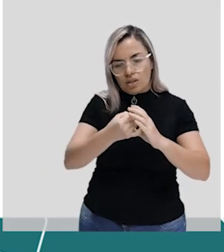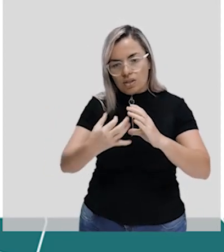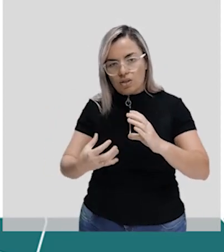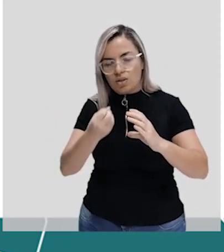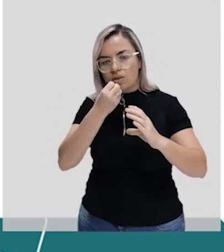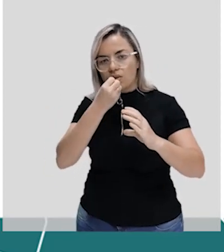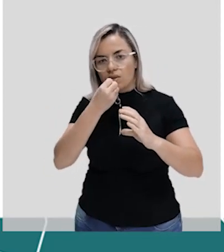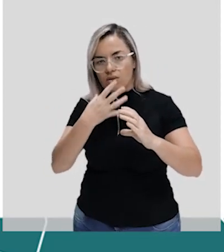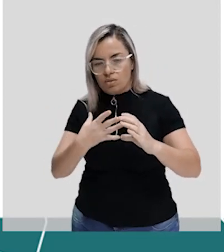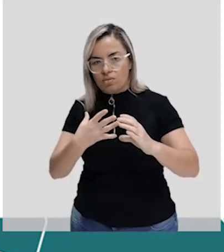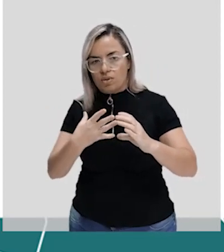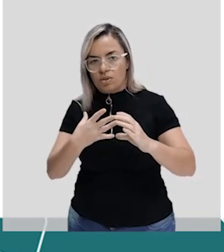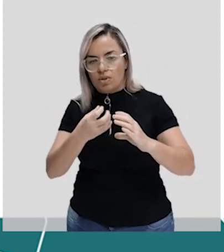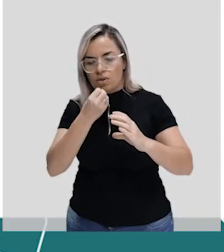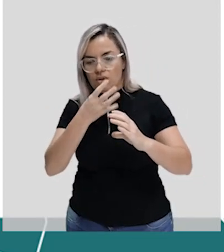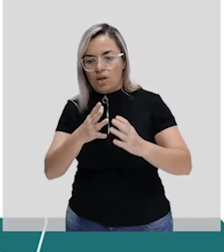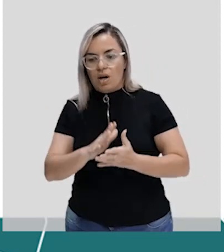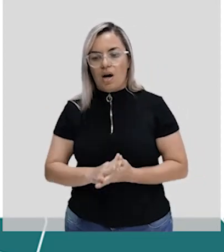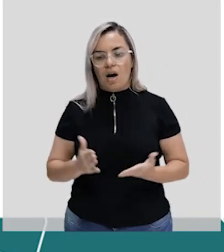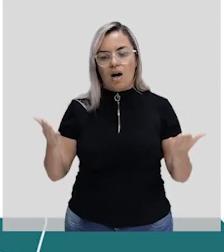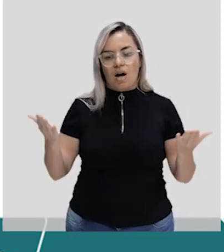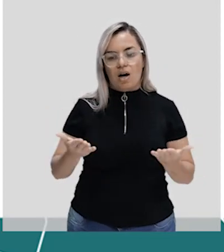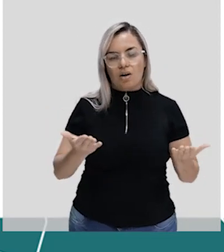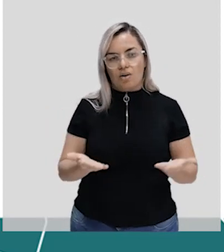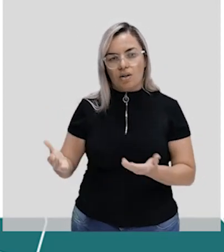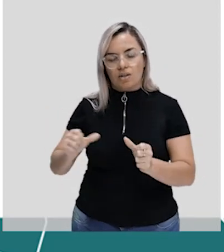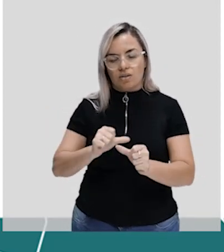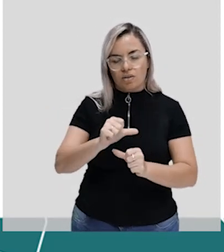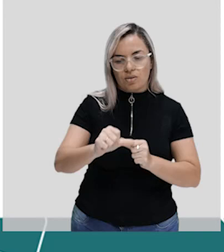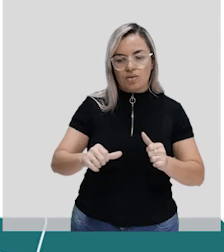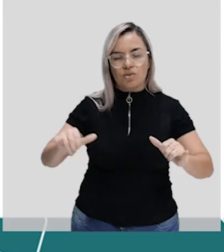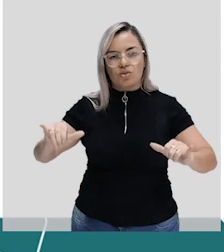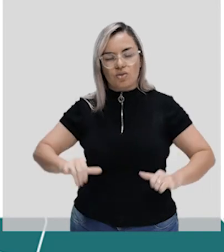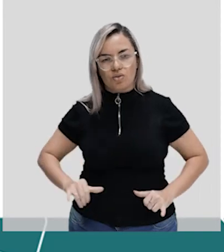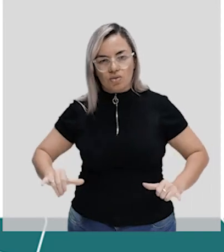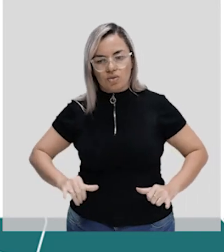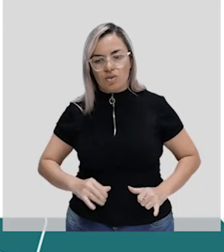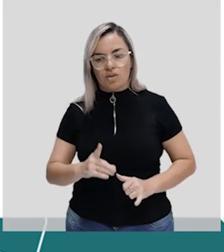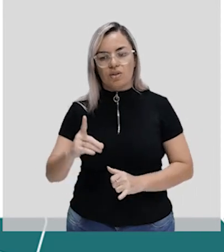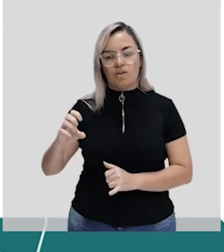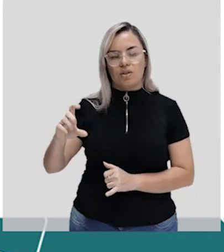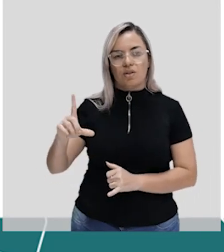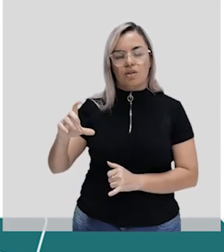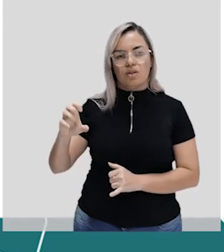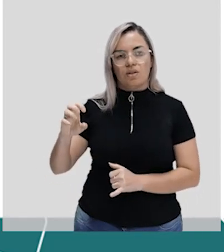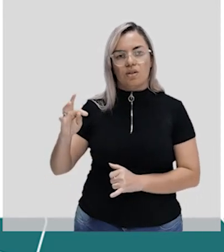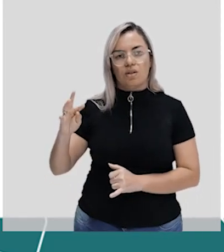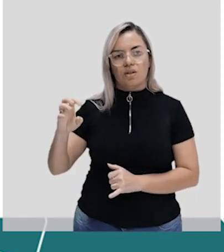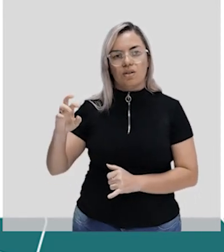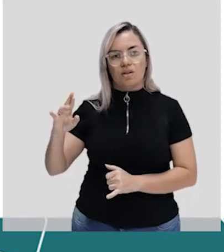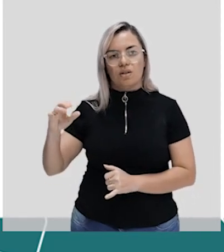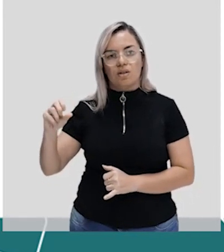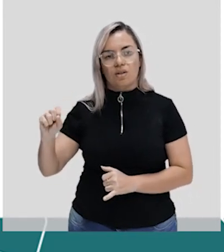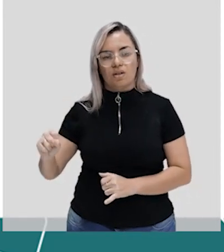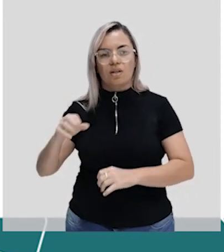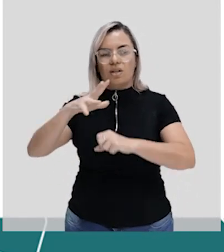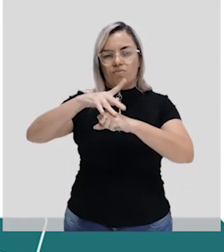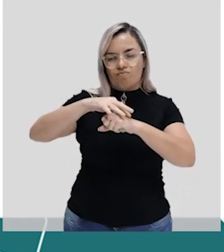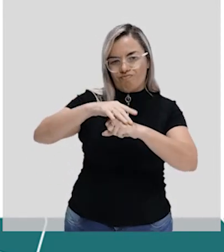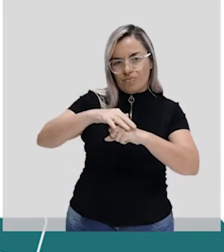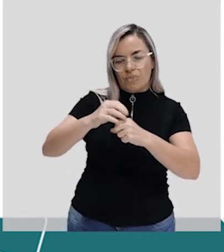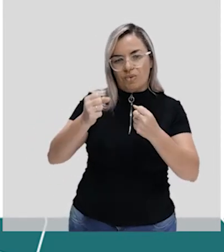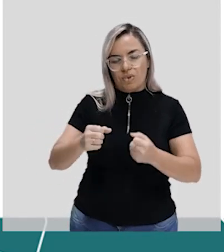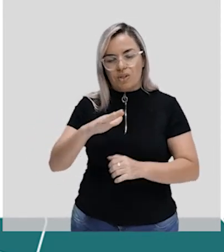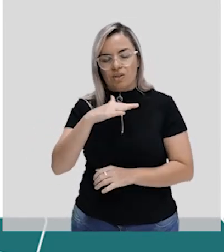né, que teriam trazido boas características para os indivíduos, mutações vantajosas, tá? Como é que